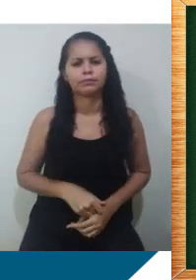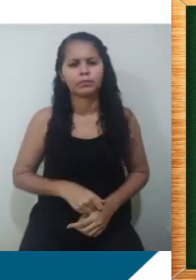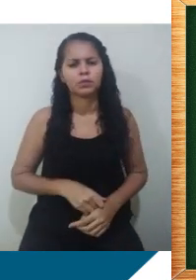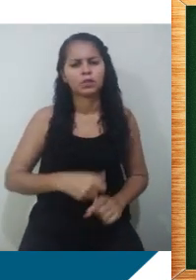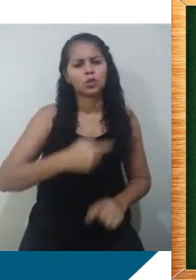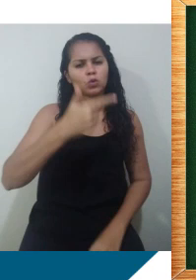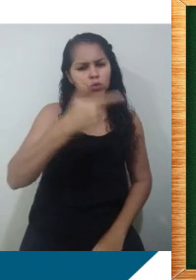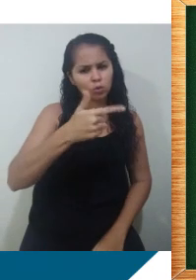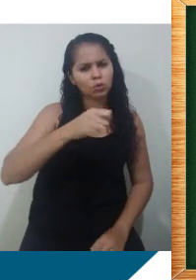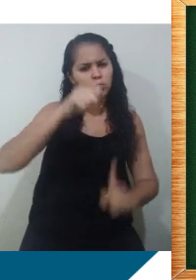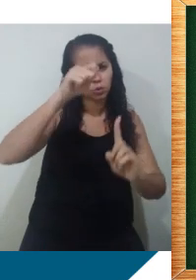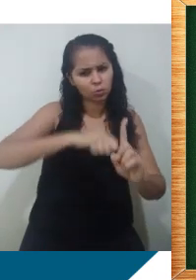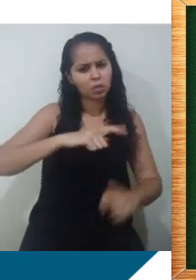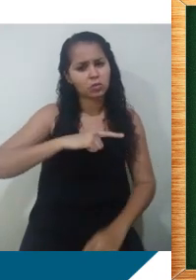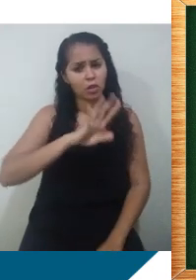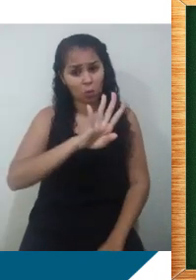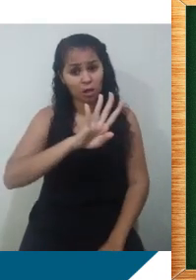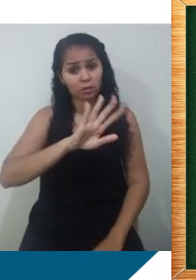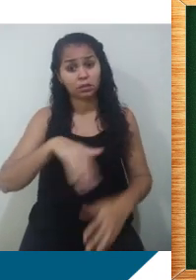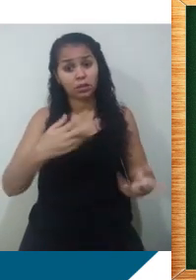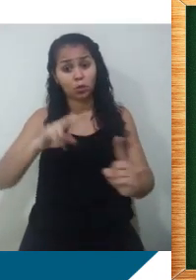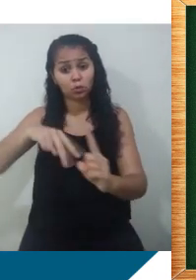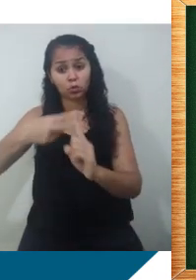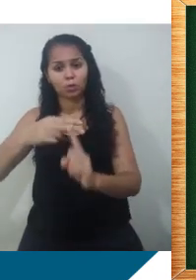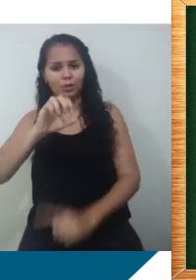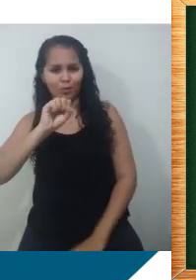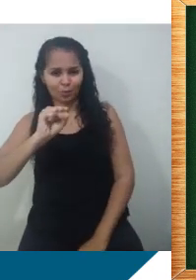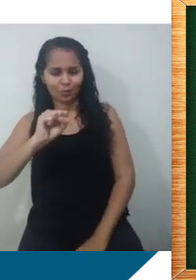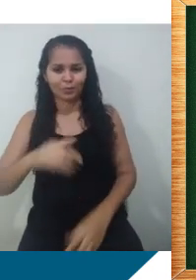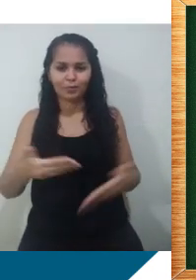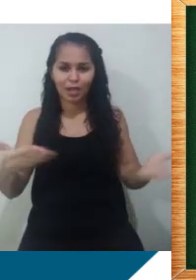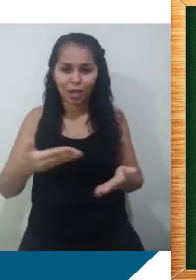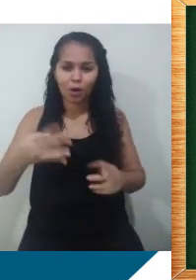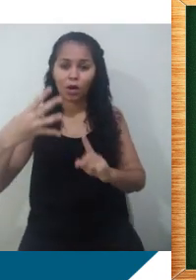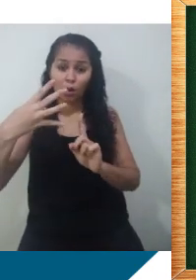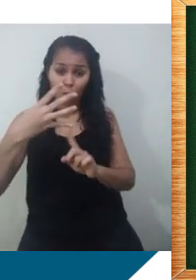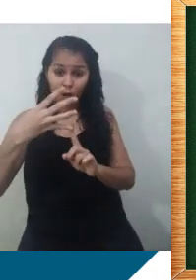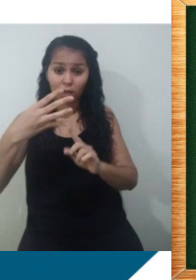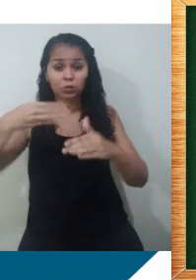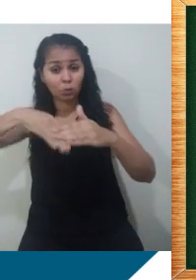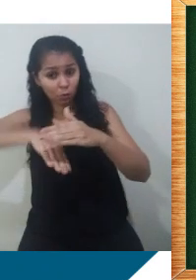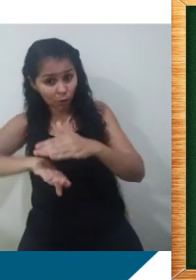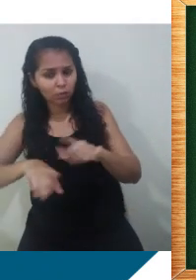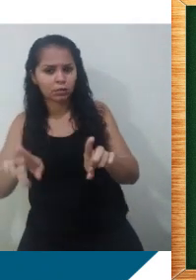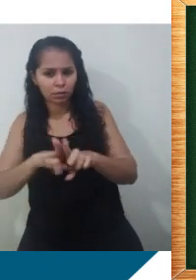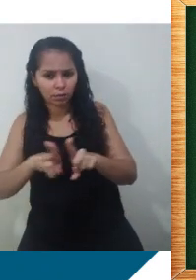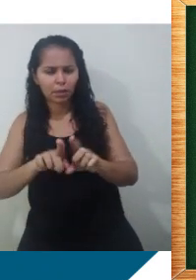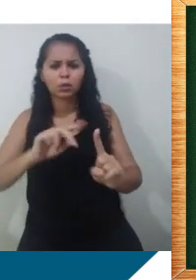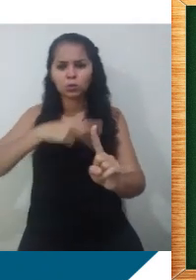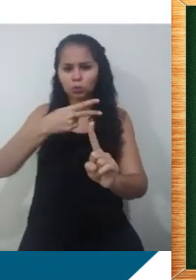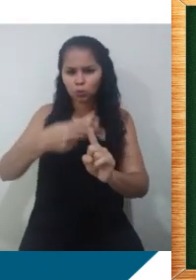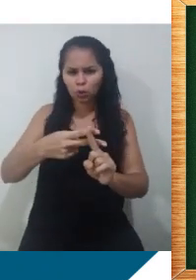mês, ele tinha 4. O dobro de 4 é 8. No quarto mês, ele também guarda o dobro do